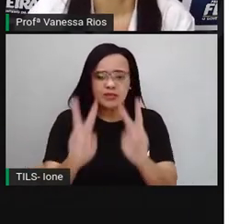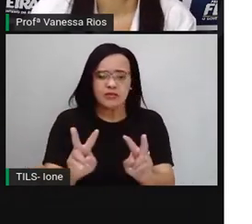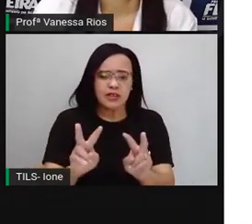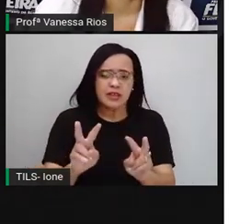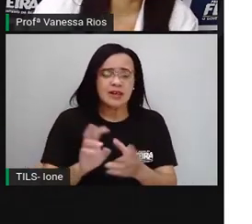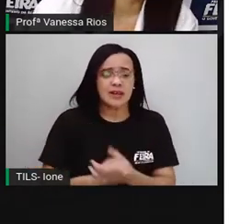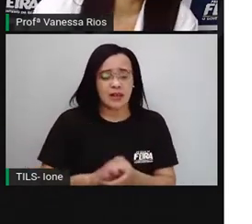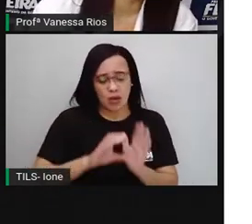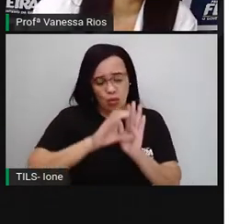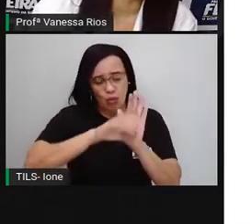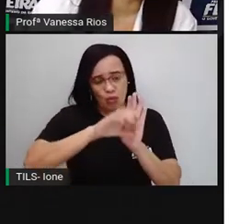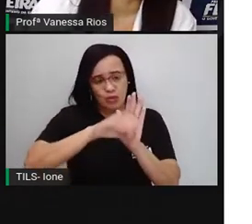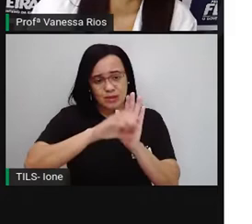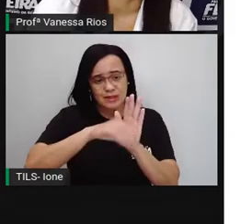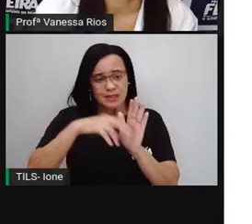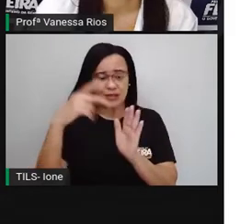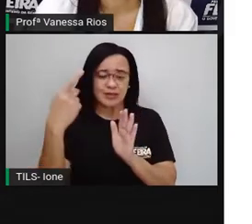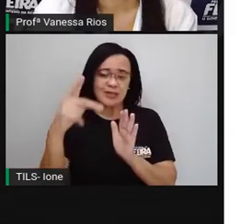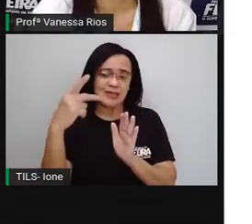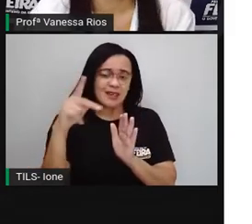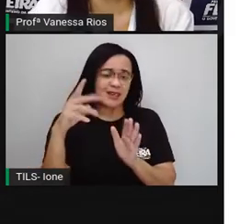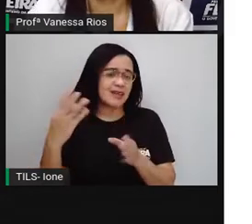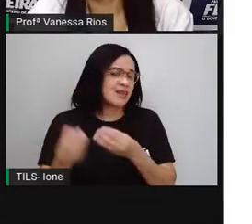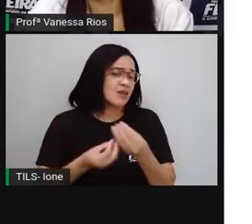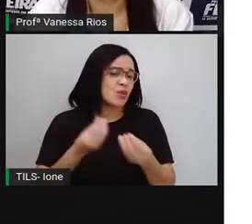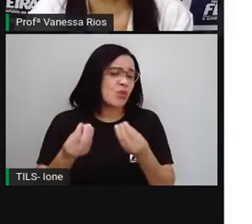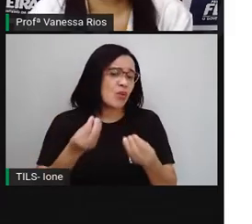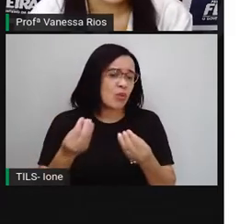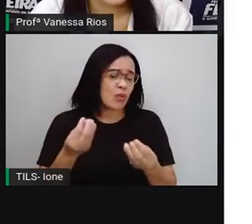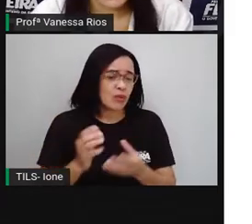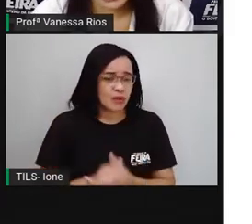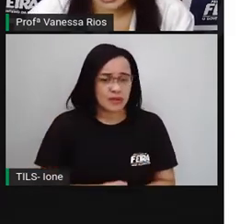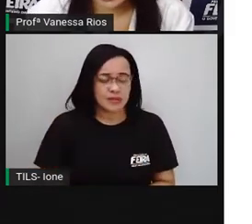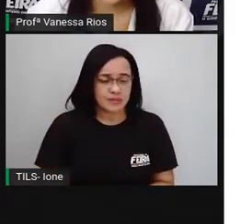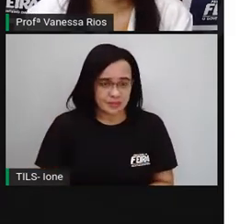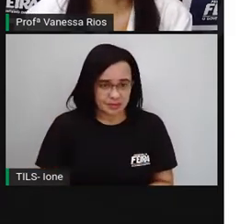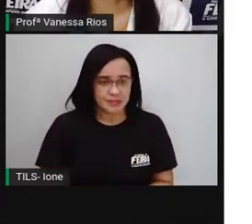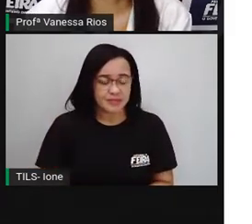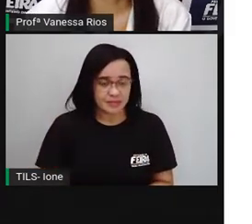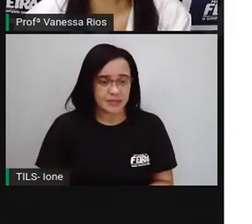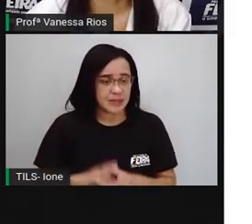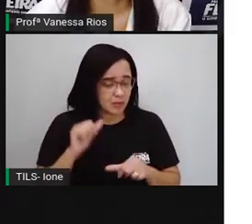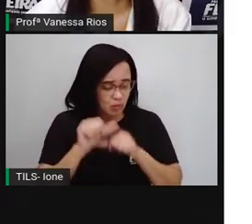dizer que essa figura é um poliedro e essa outra figura ela é não poliedro?